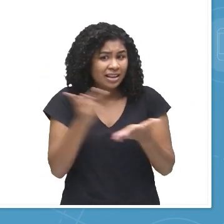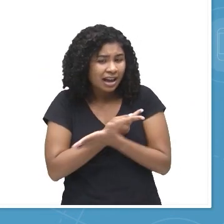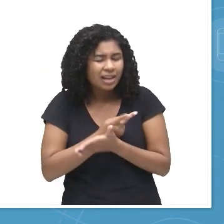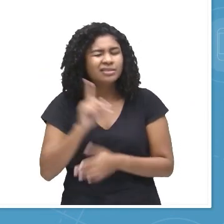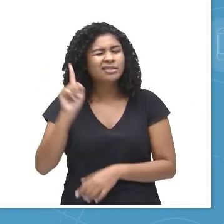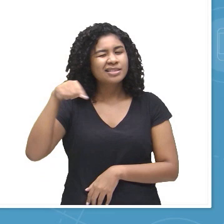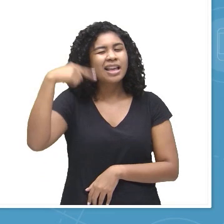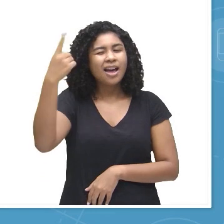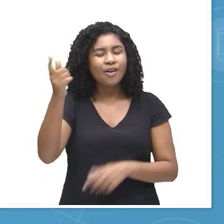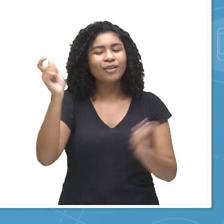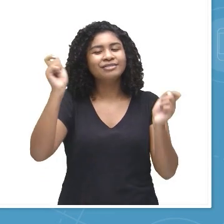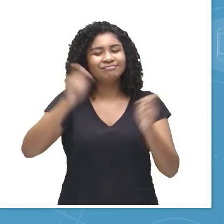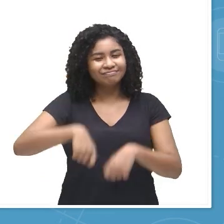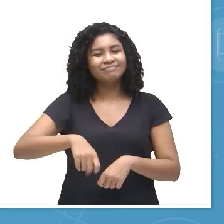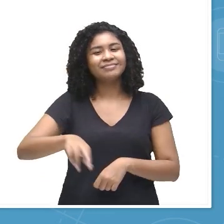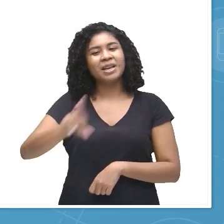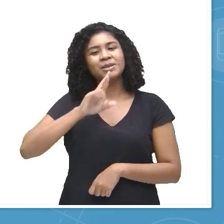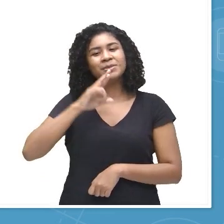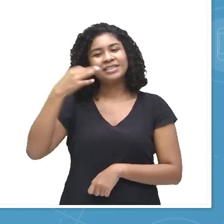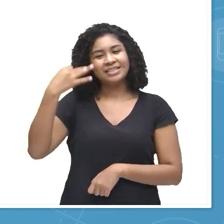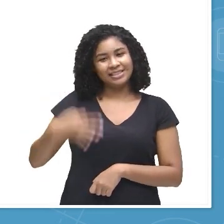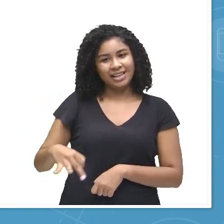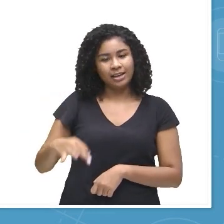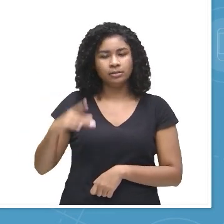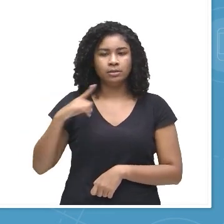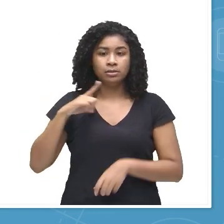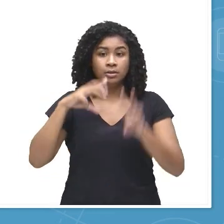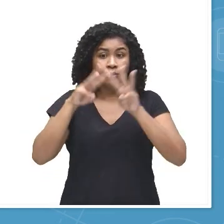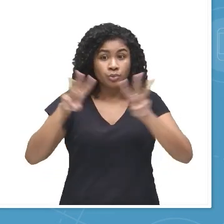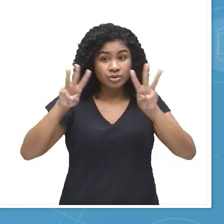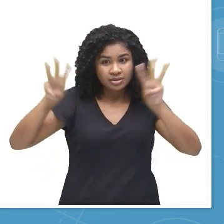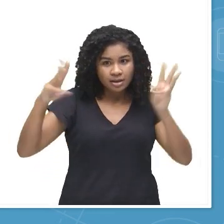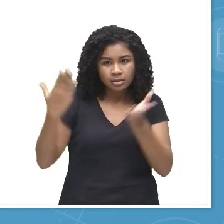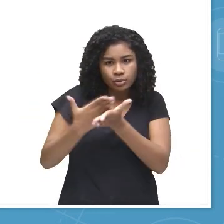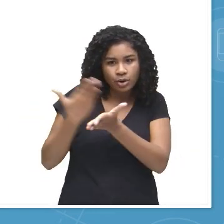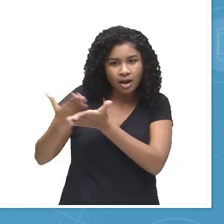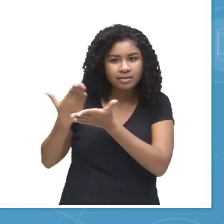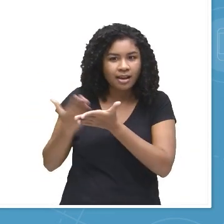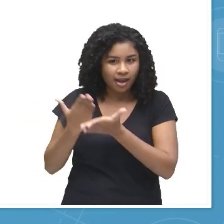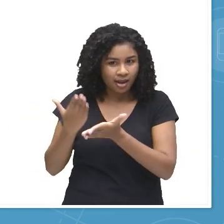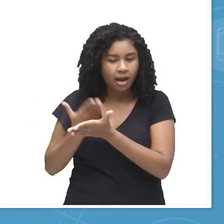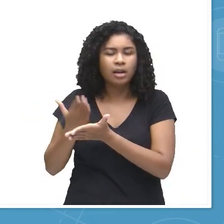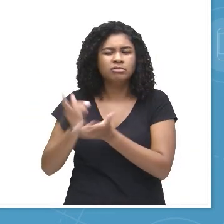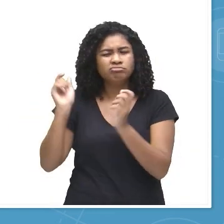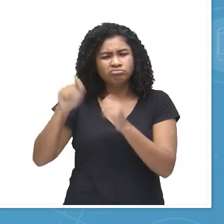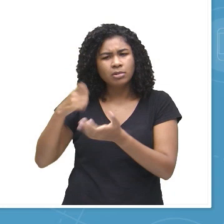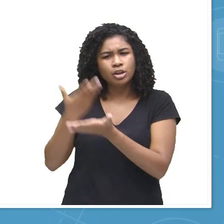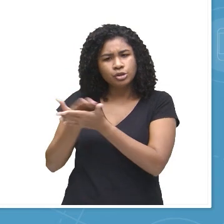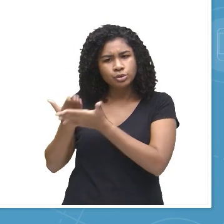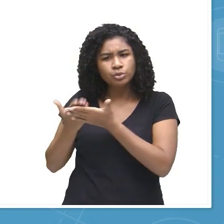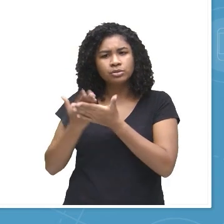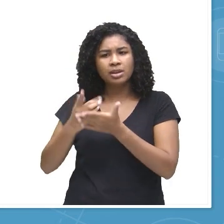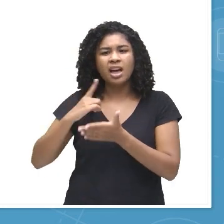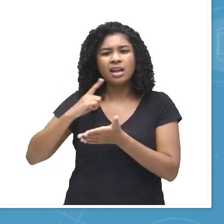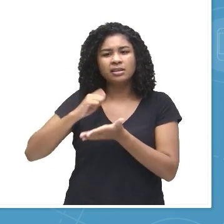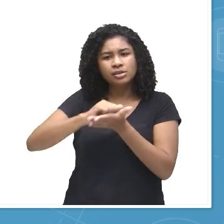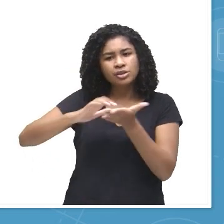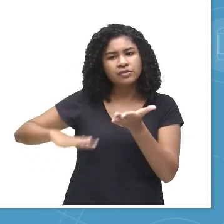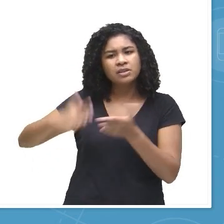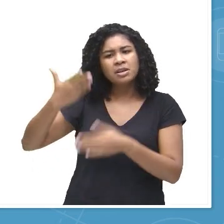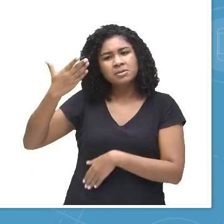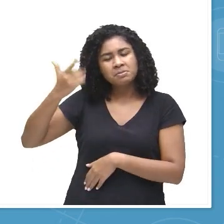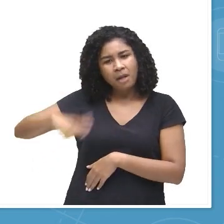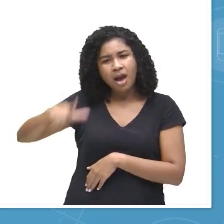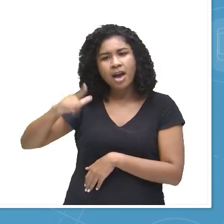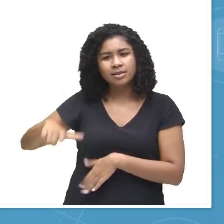certeza vocês vão conseguir, tá? Acessem lá o caderno de atividade, que tem o caderno digital. Lá também tem outras atividades que vocês possam fazer, tá bom?